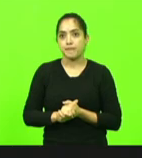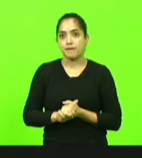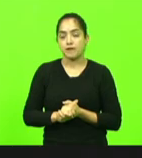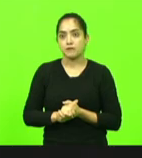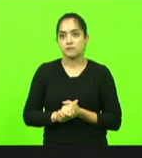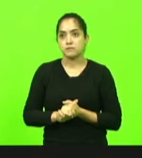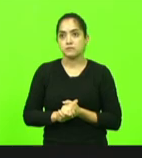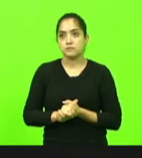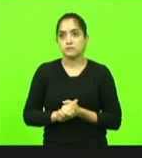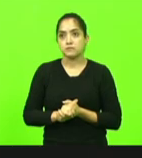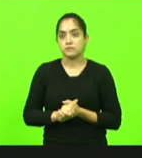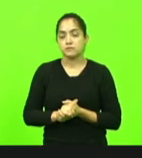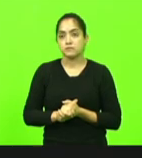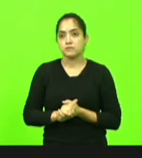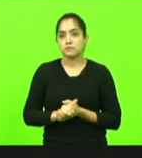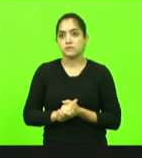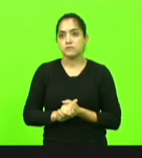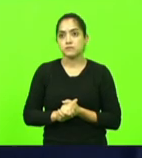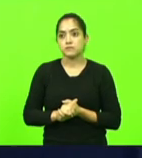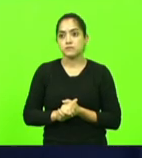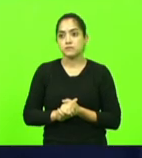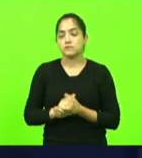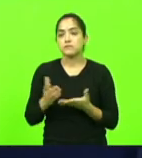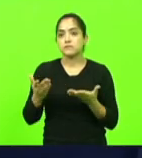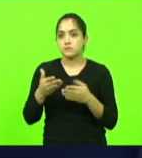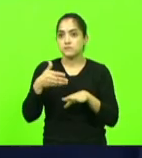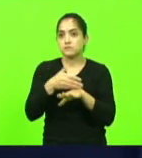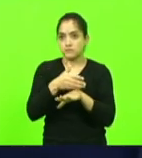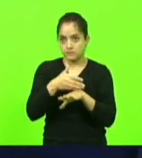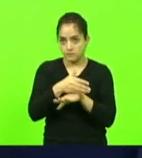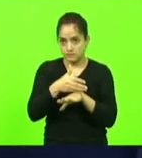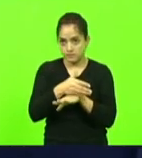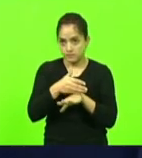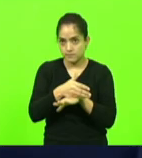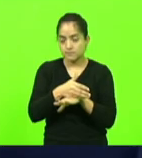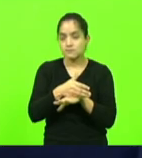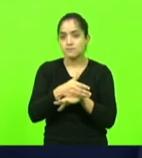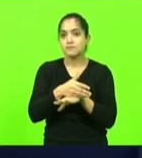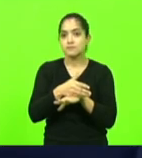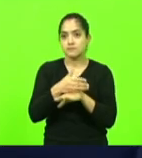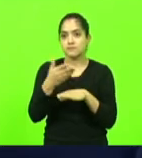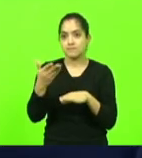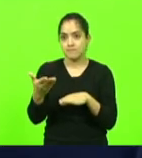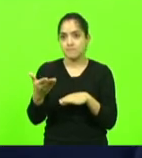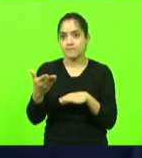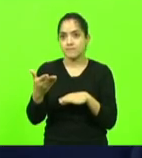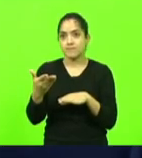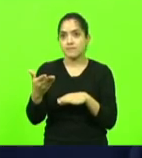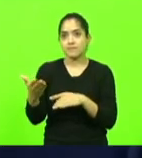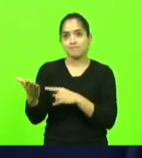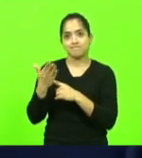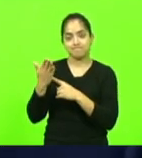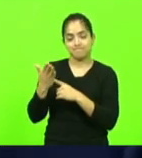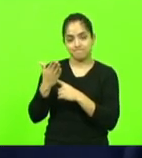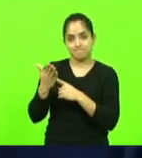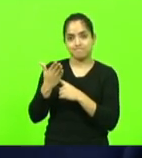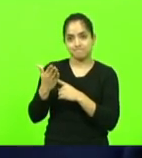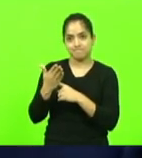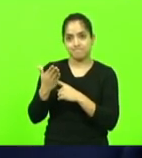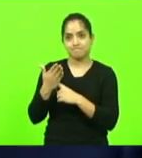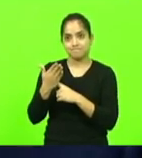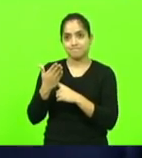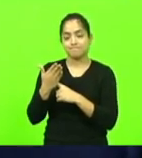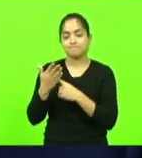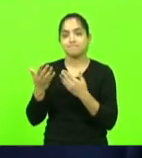agradecer, presidente, a participação da Neila Martins, que me deu uma assessoria importante aqui do meu